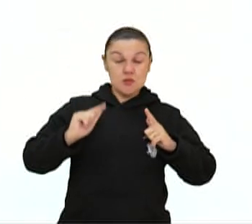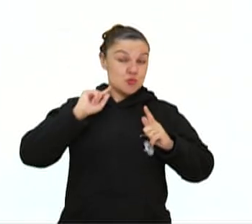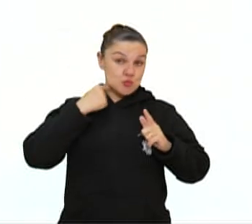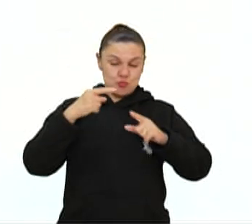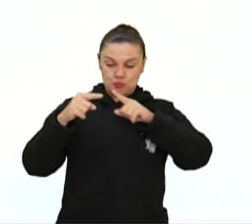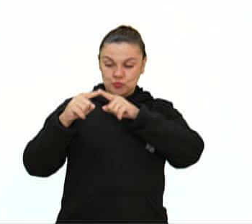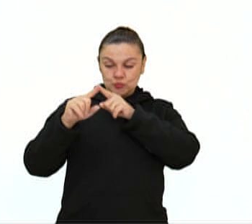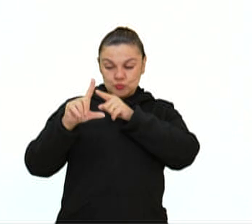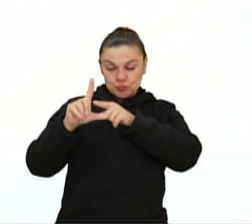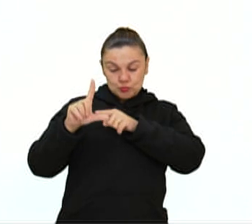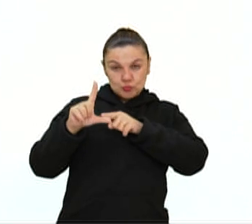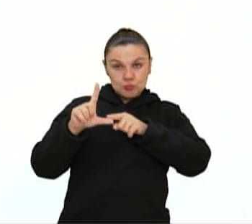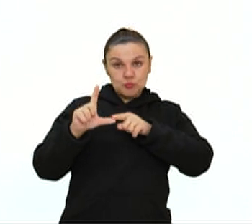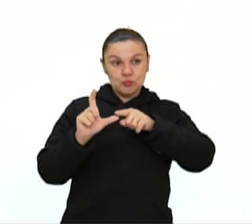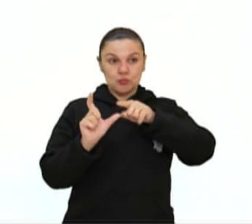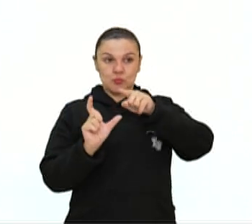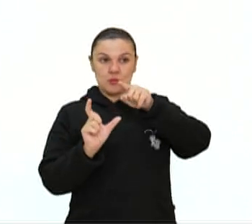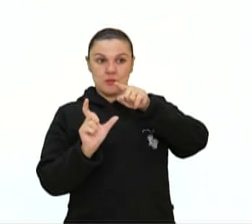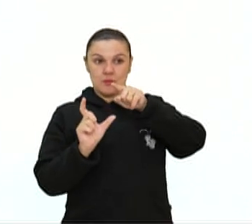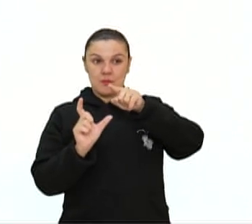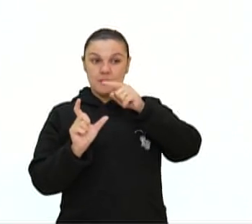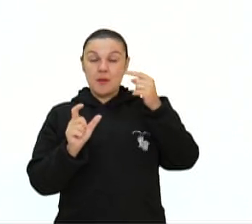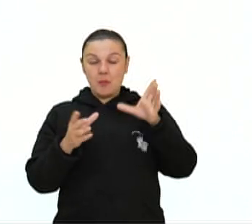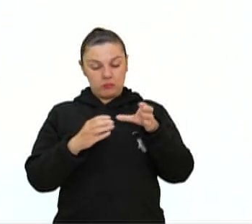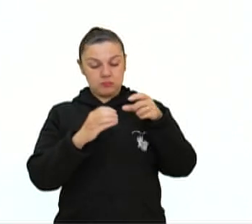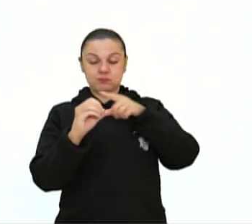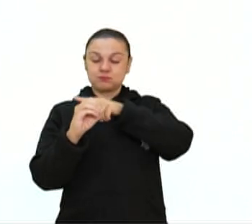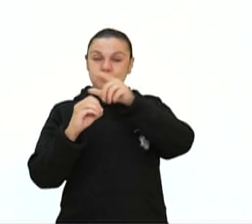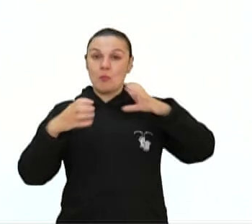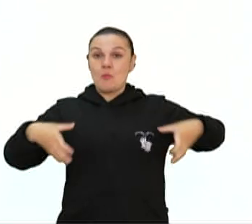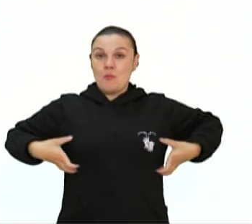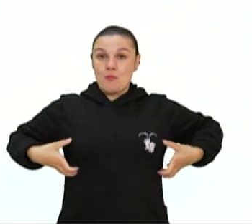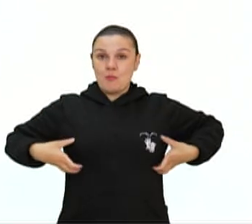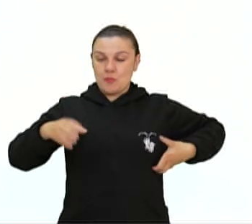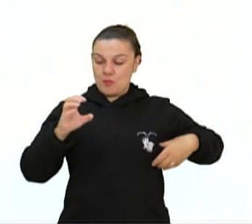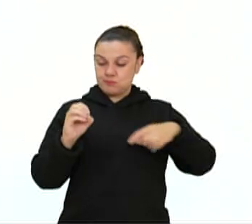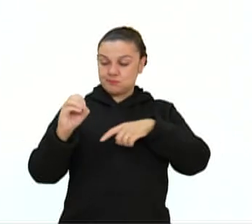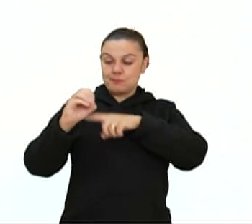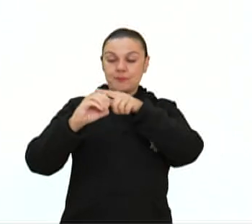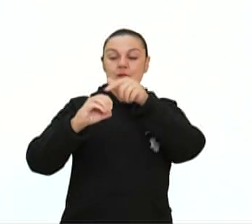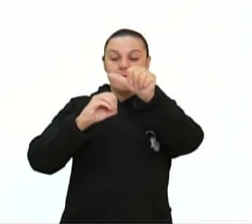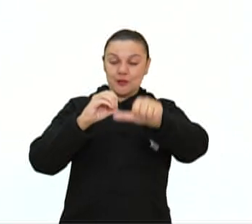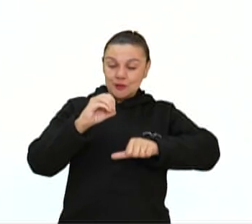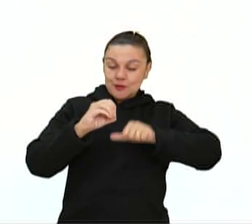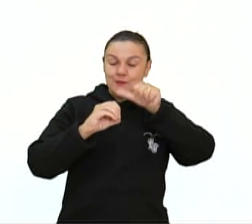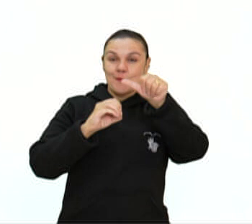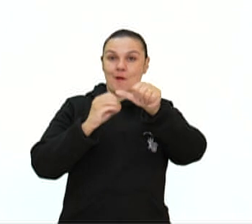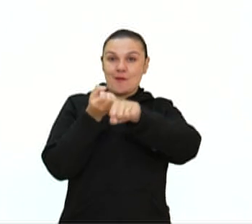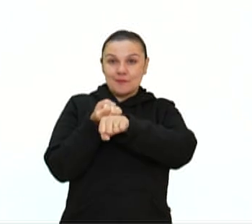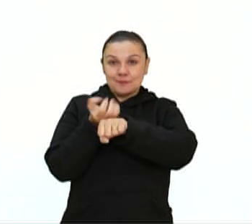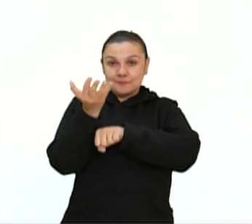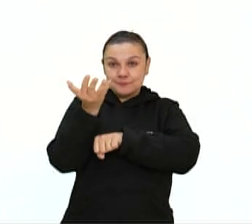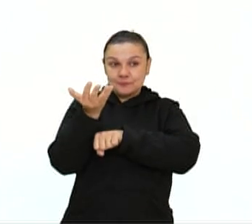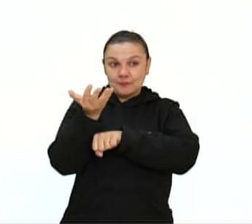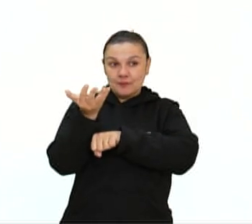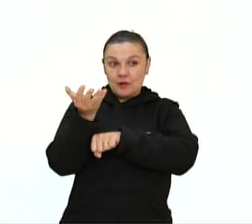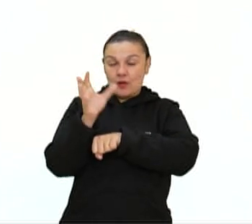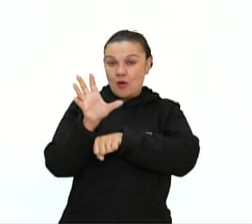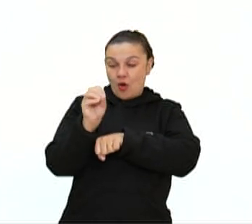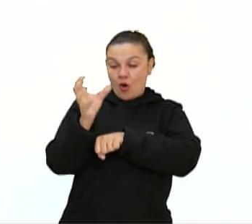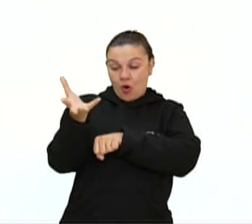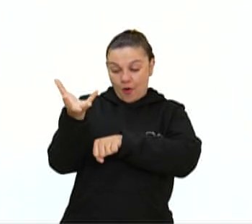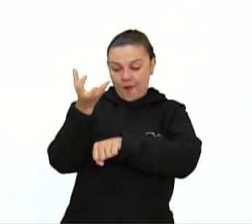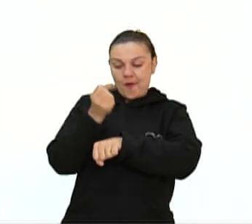Ele vai passar esse sangue venoso pelo alvéolo e aqui vai acontecer a troca. Tá? O oxigênio vai ser transferido